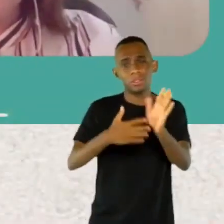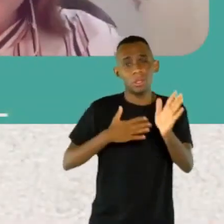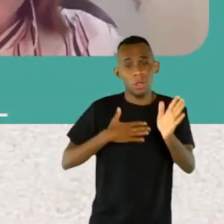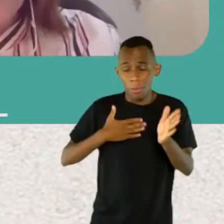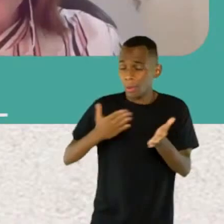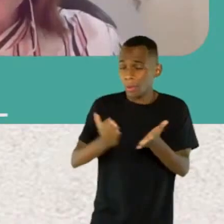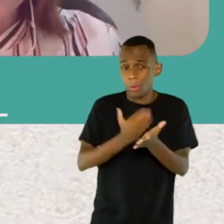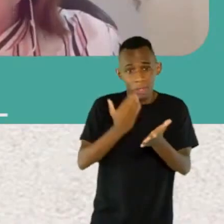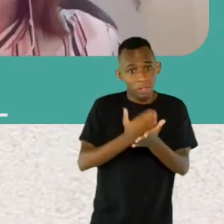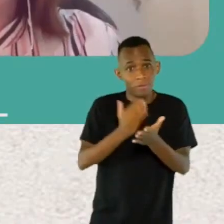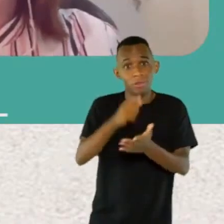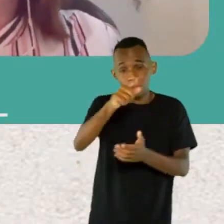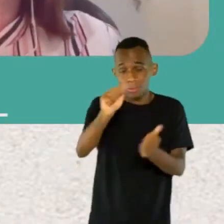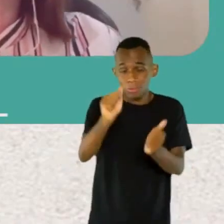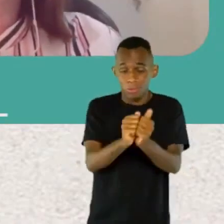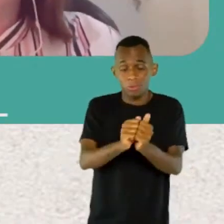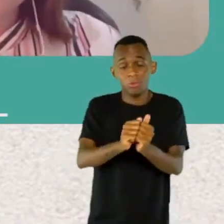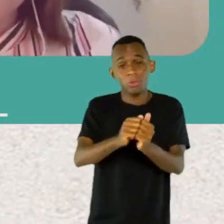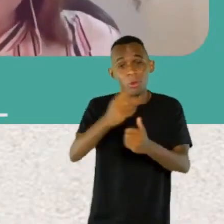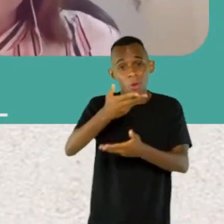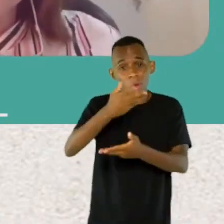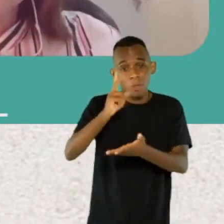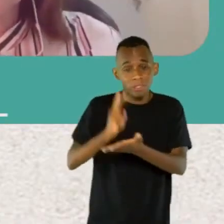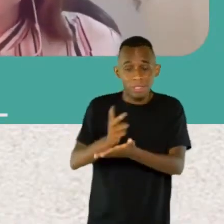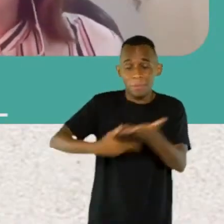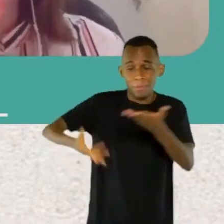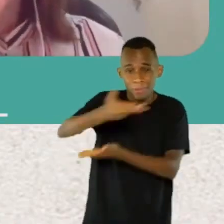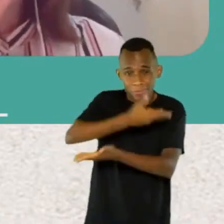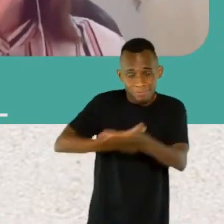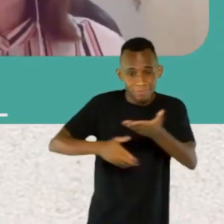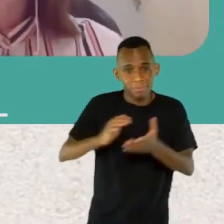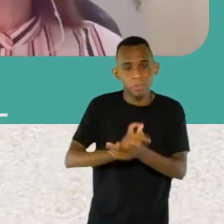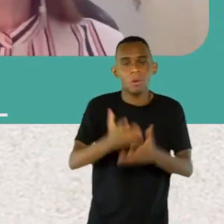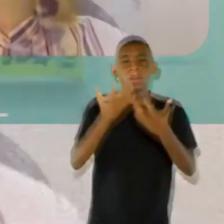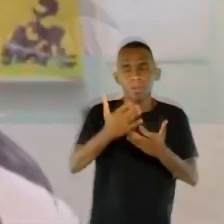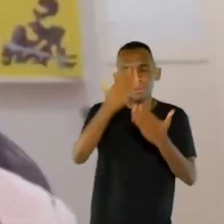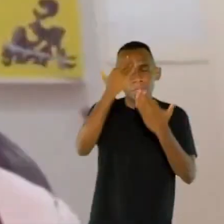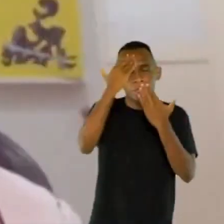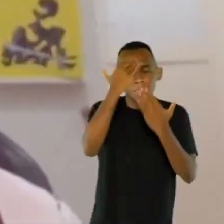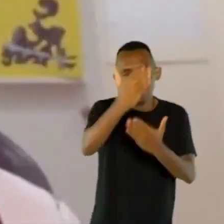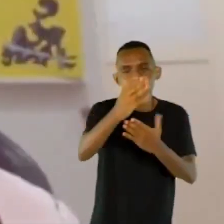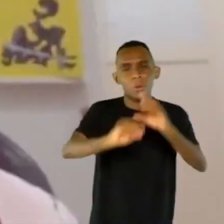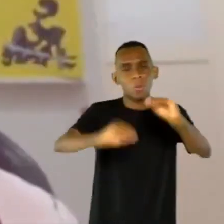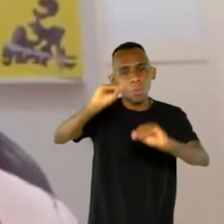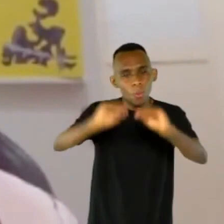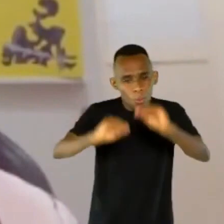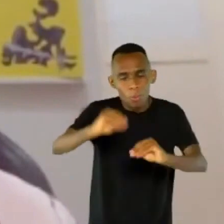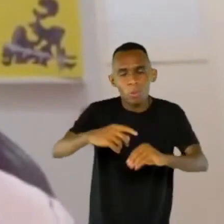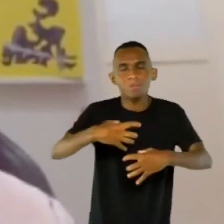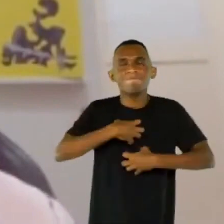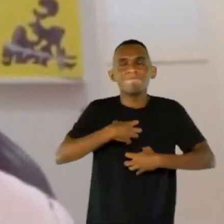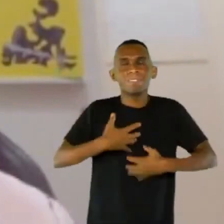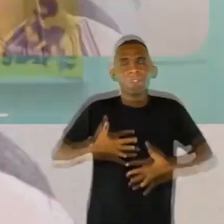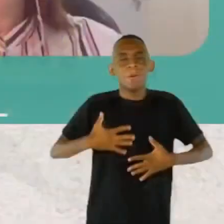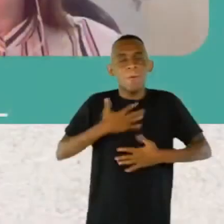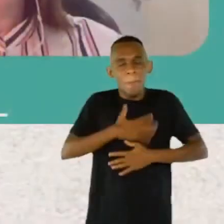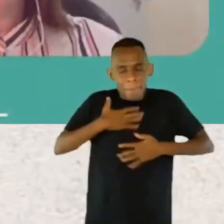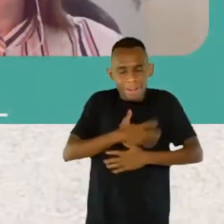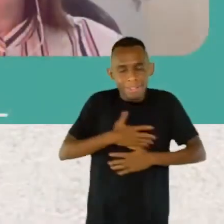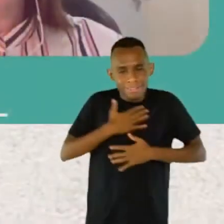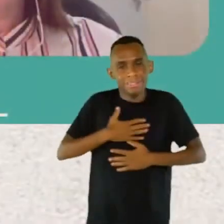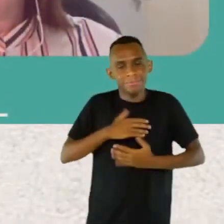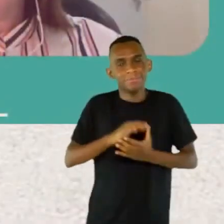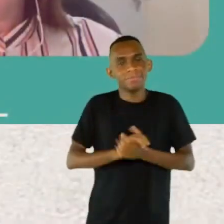romances aqui no seu programa. Então, eu quero te agradecer imensamente, dizer que foi um prazer muito grande estar aqui. Nós